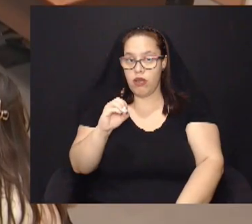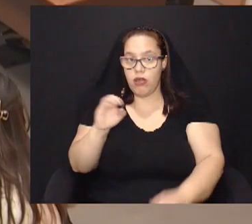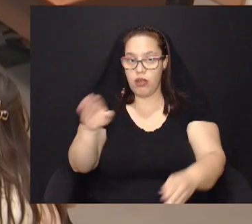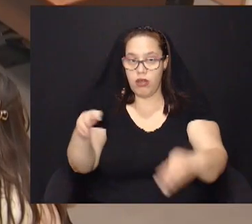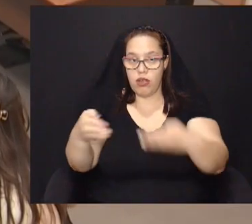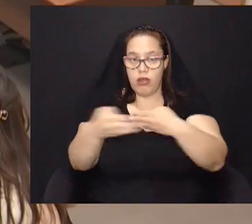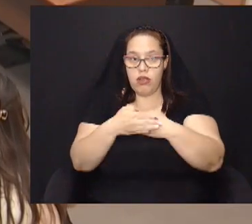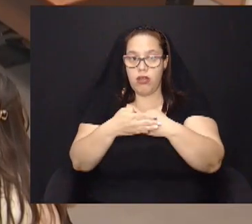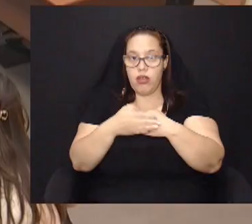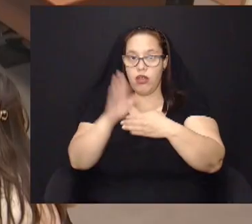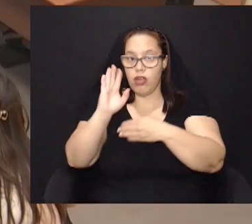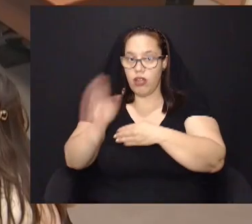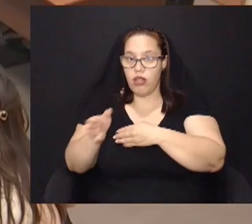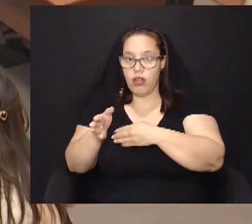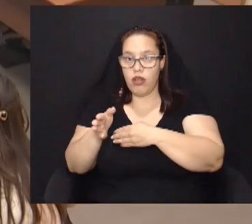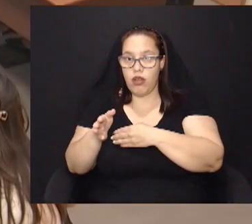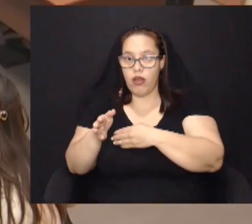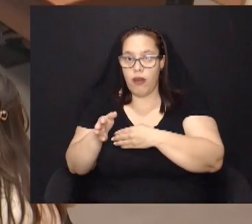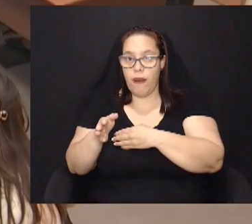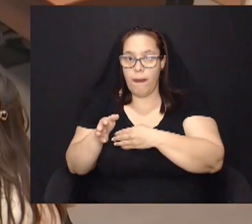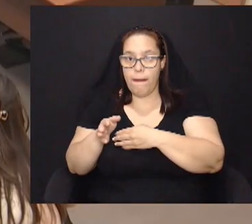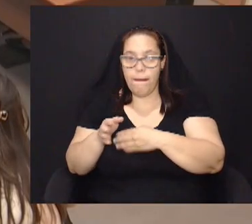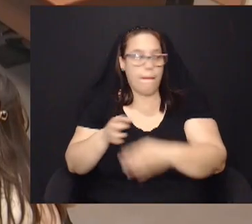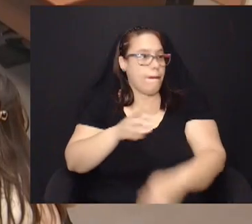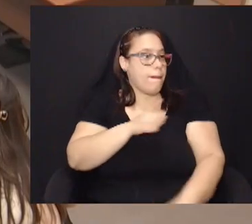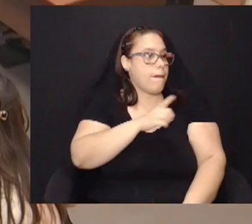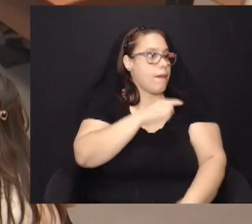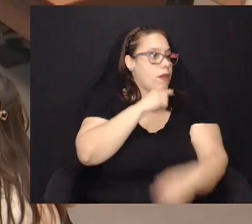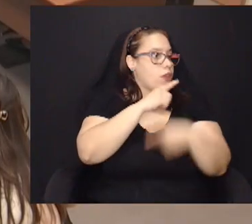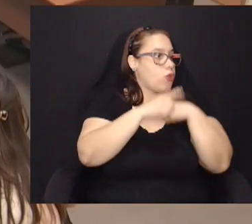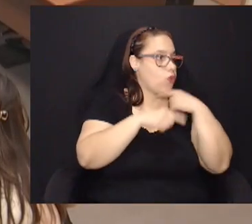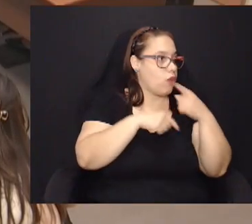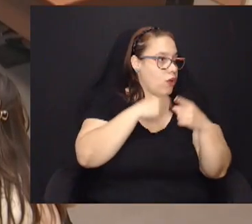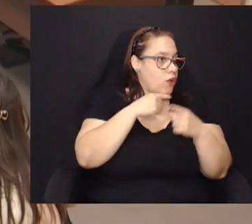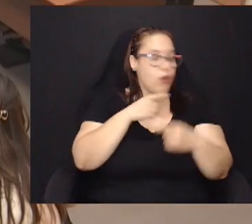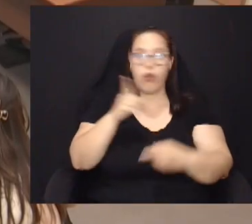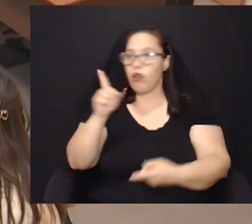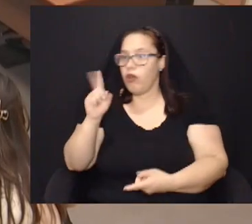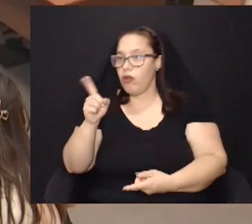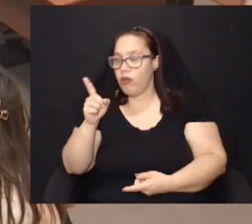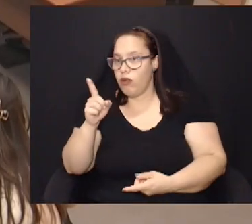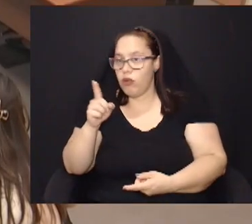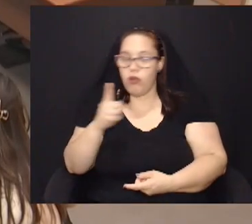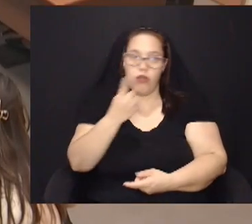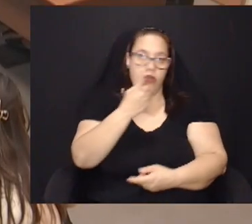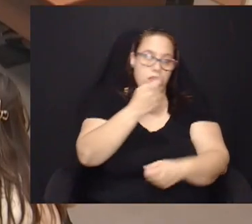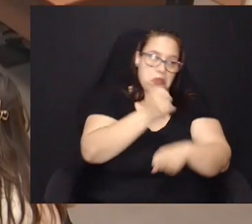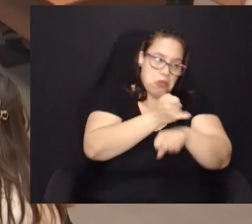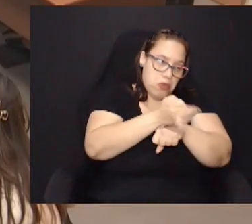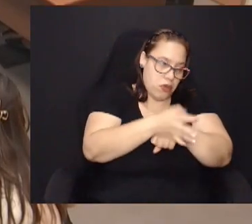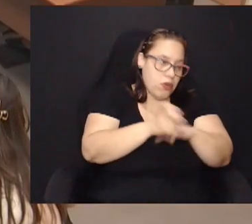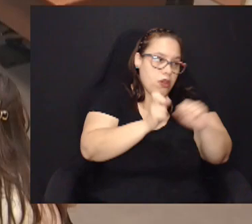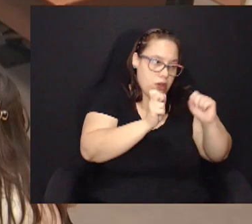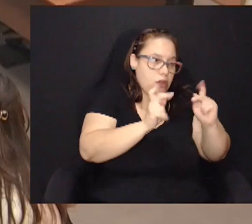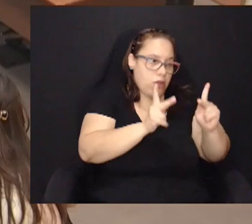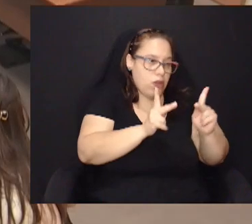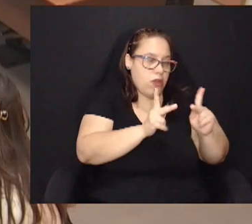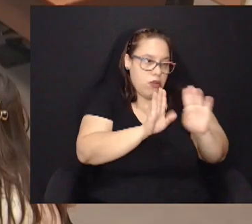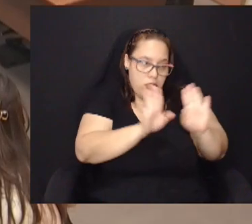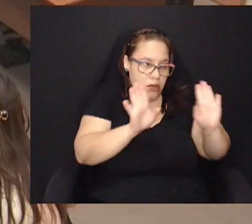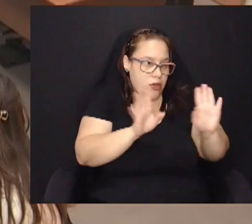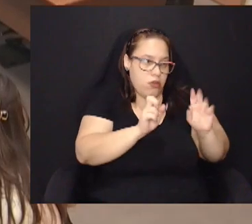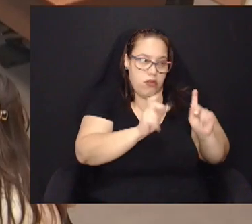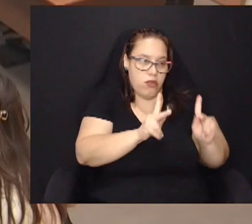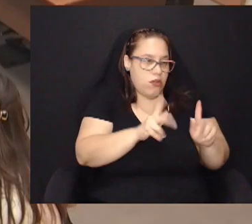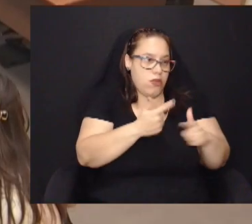já. Então, isso que gerou dúvida. Não. É isso que gerou a dúvida. Não. Não, até 1 hora tudo bem, é a hora que os bares funcionam, perfeito, não tem